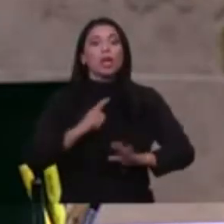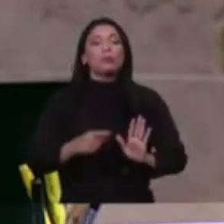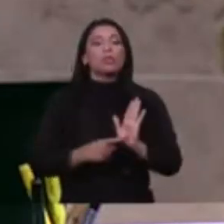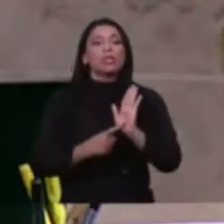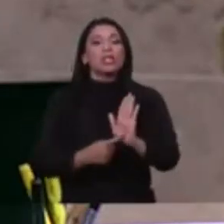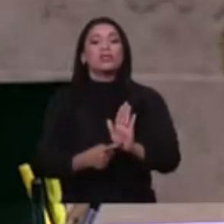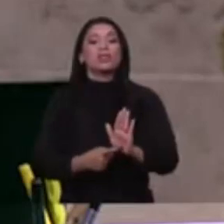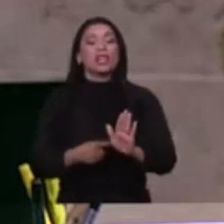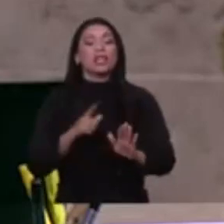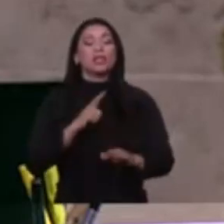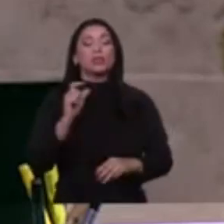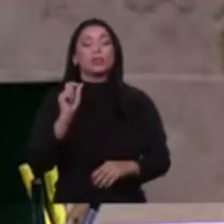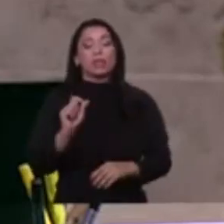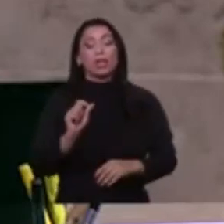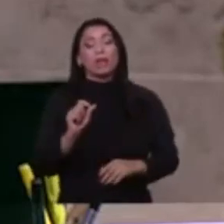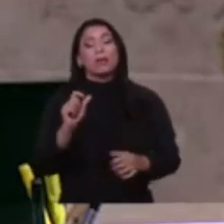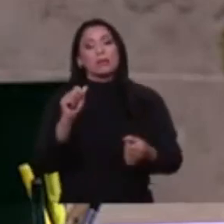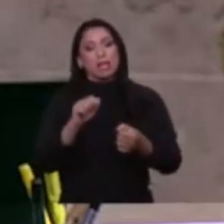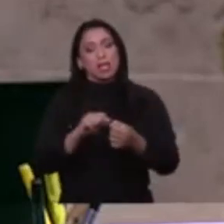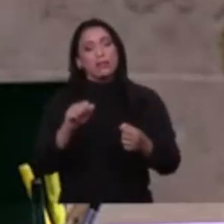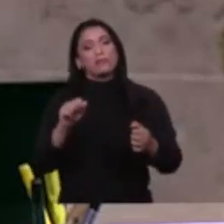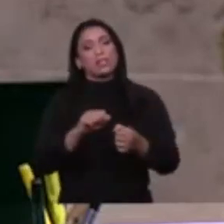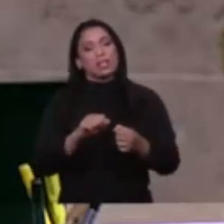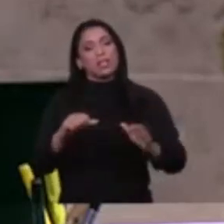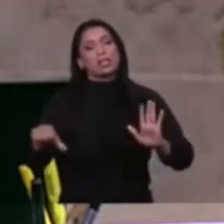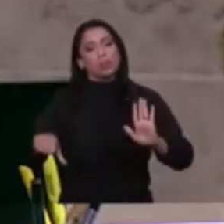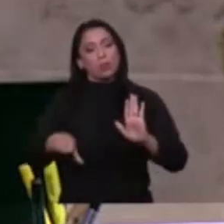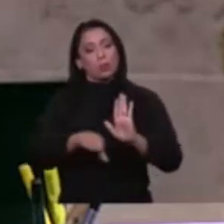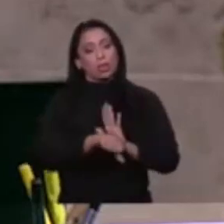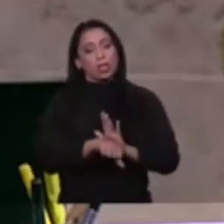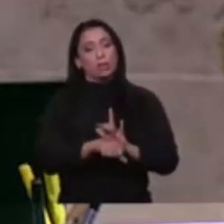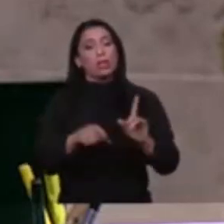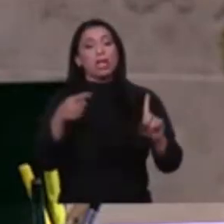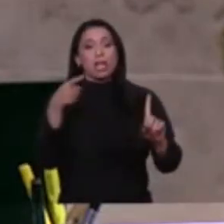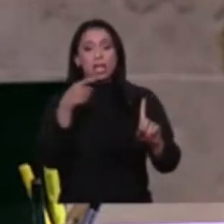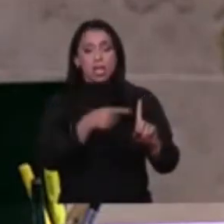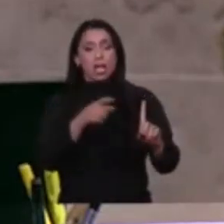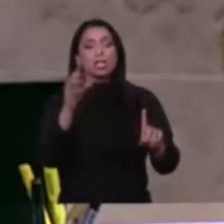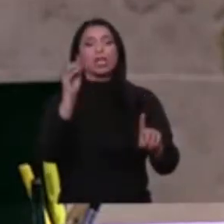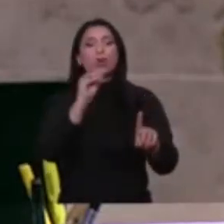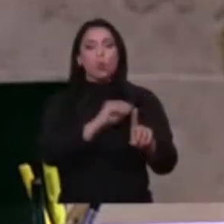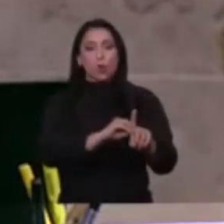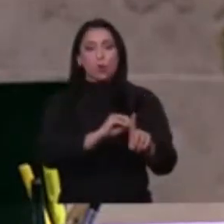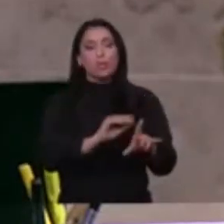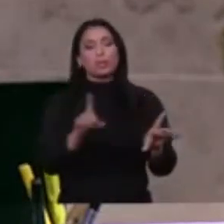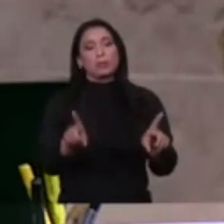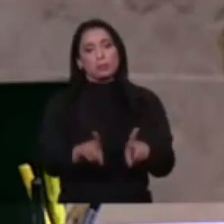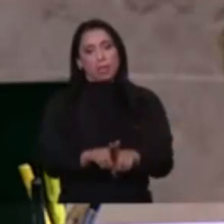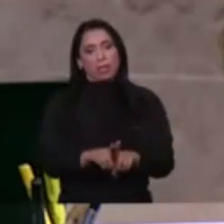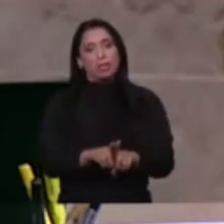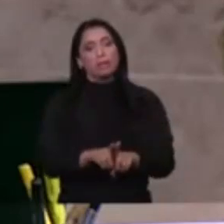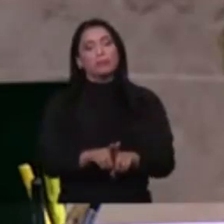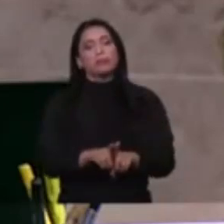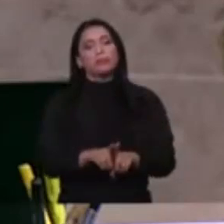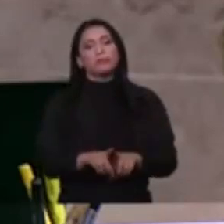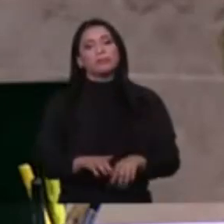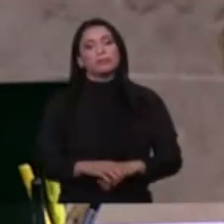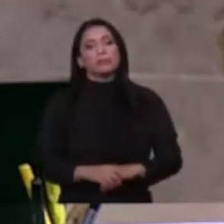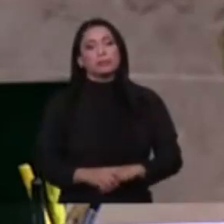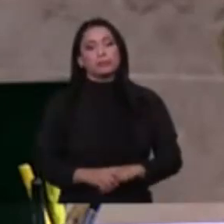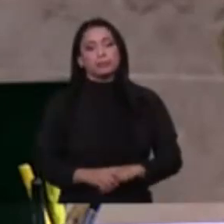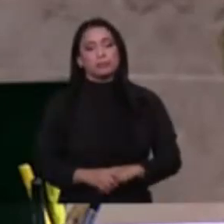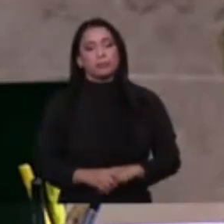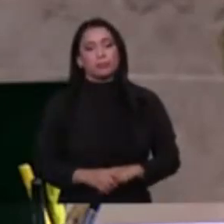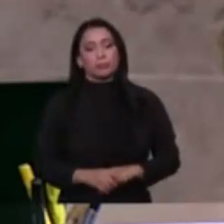para a consumação dos crimes, recaindo sobre ele também o resultado lesivo aos bens jurídicos. Nos